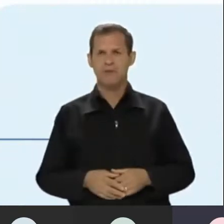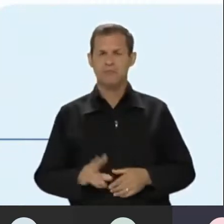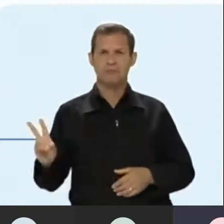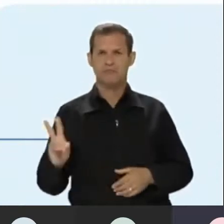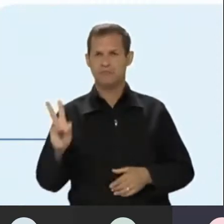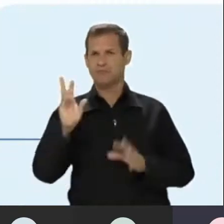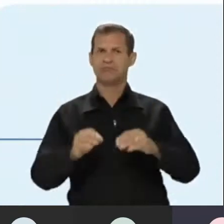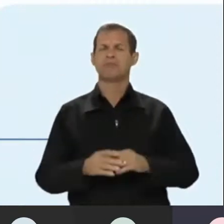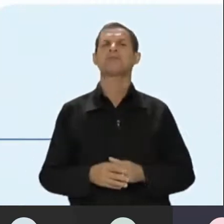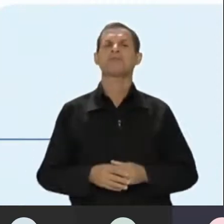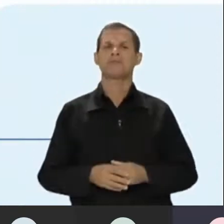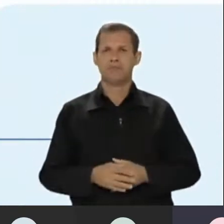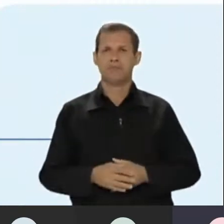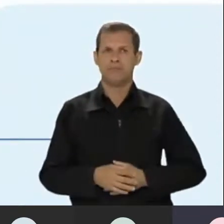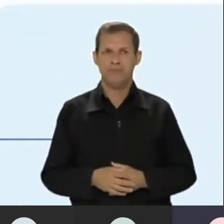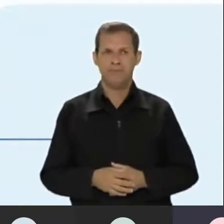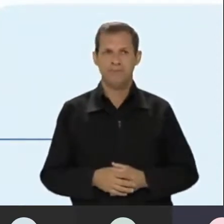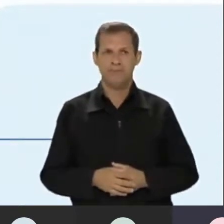nesses valores?